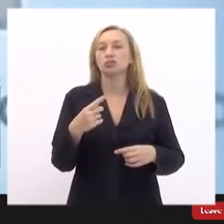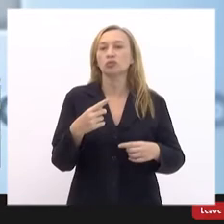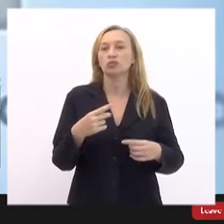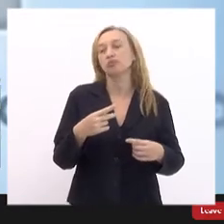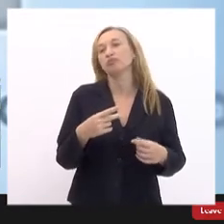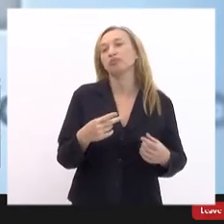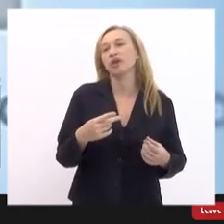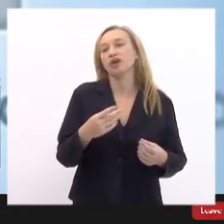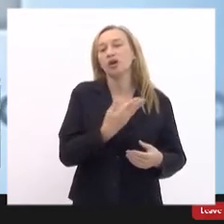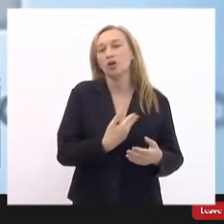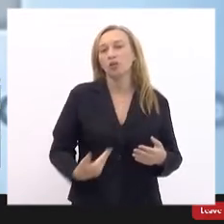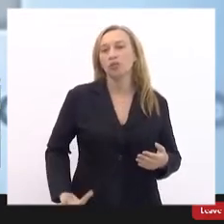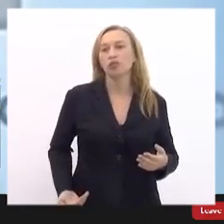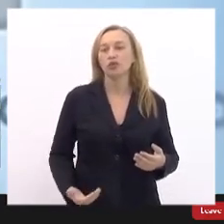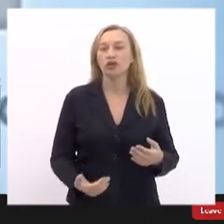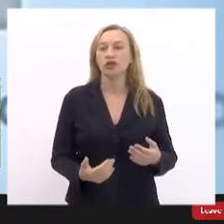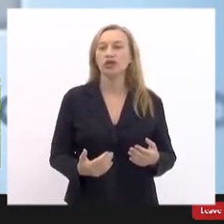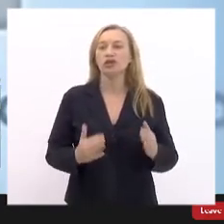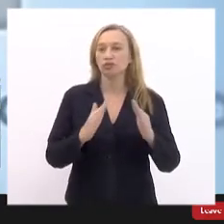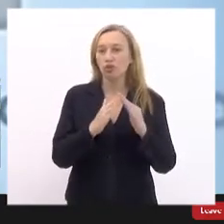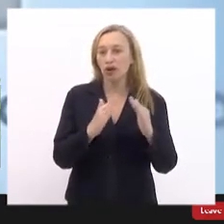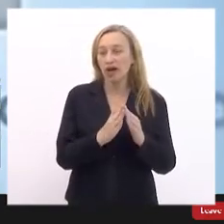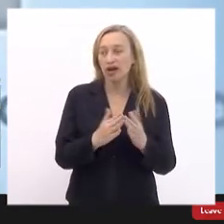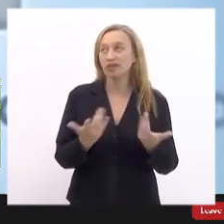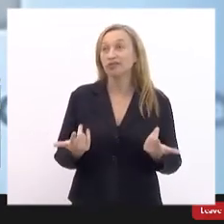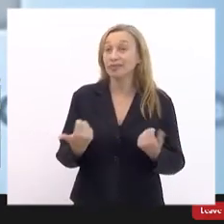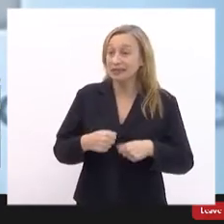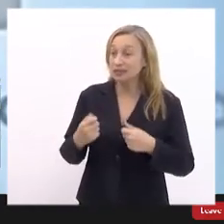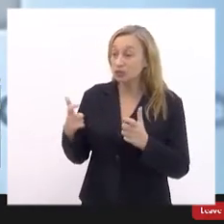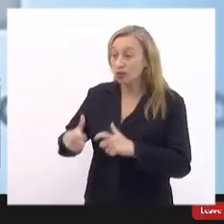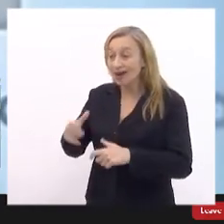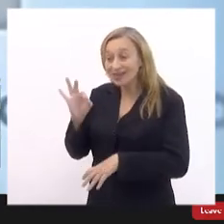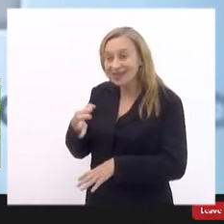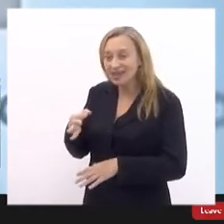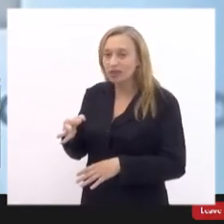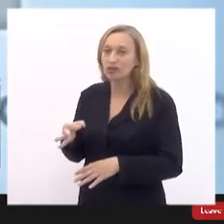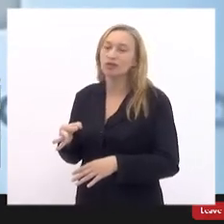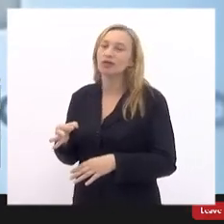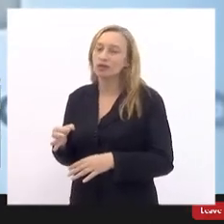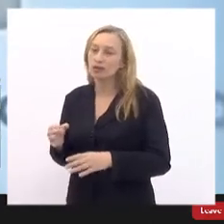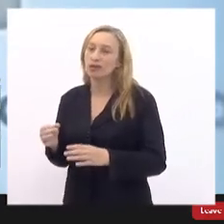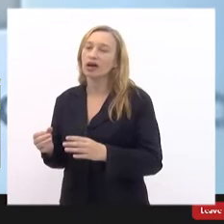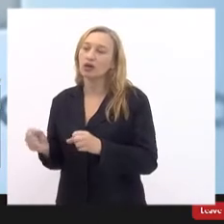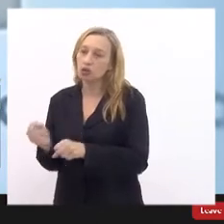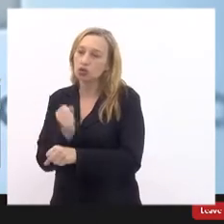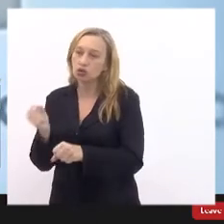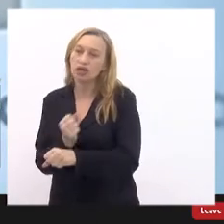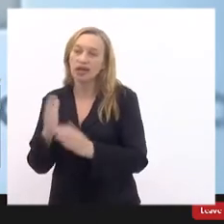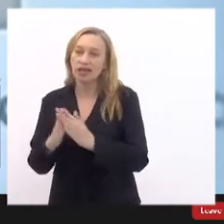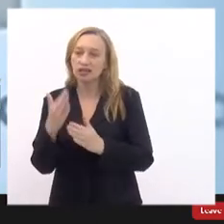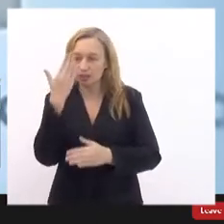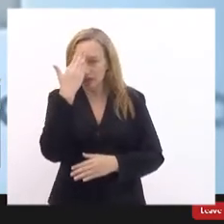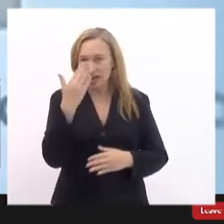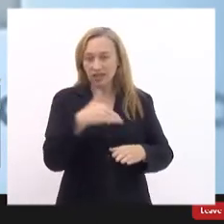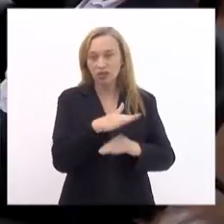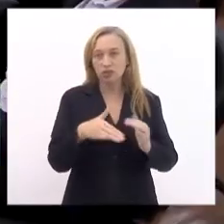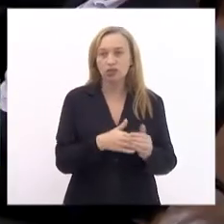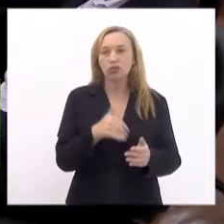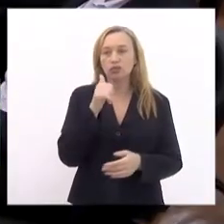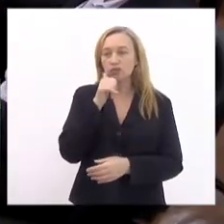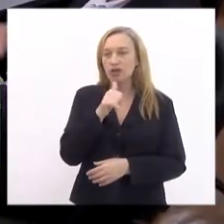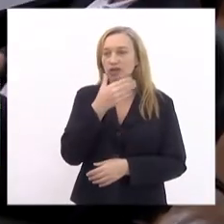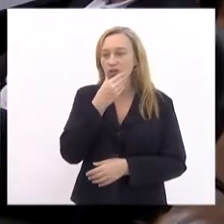pessoa construiu no alto do morro se ela não tem aonde construir. É isso que eu deixo aqui para vocês. Obrigado a todas e todos.